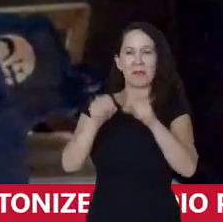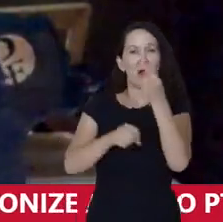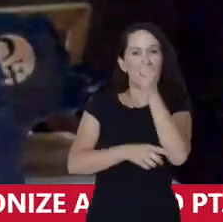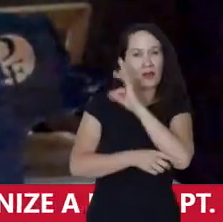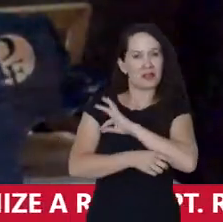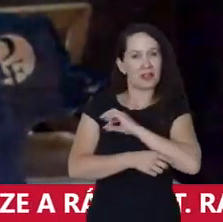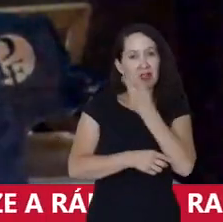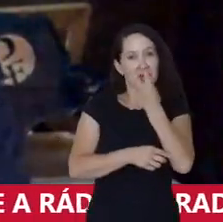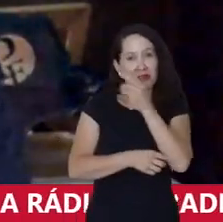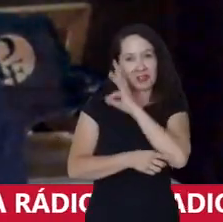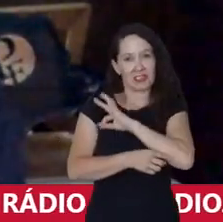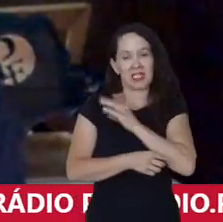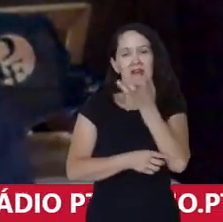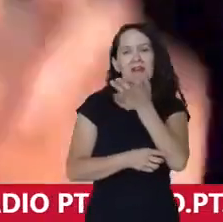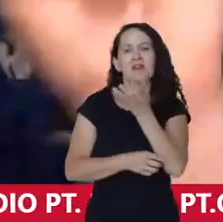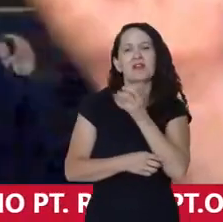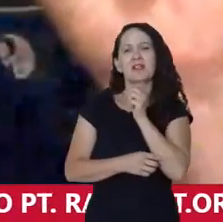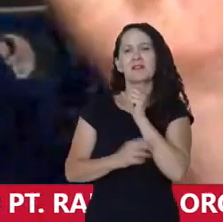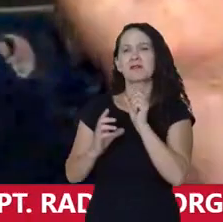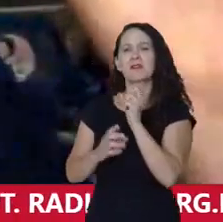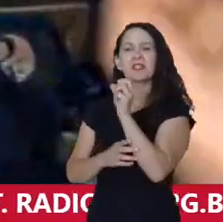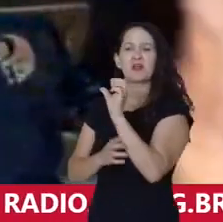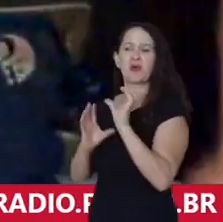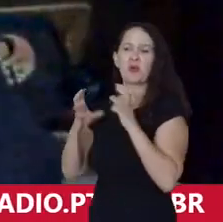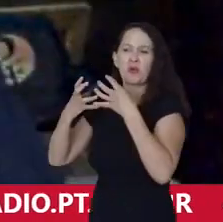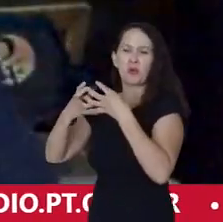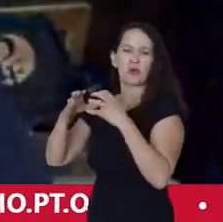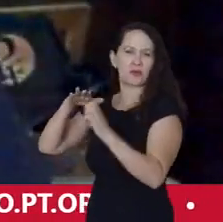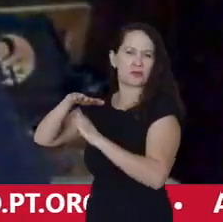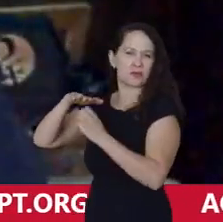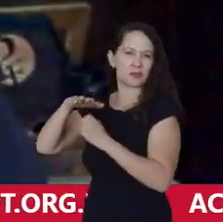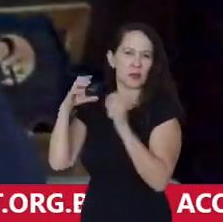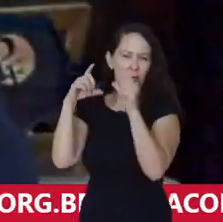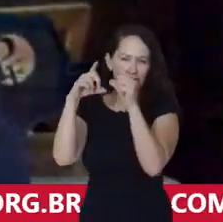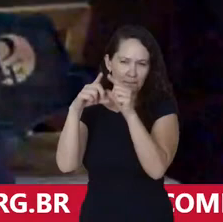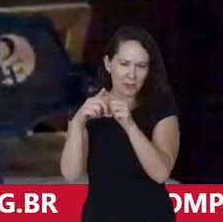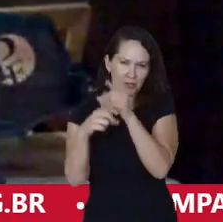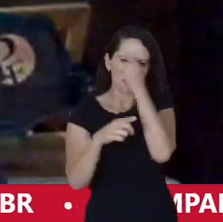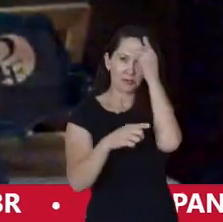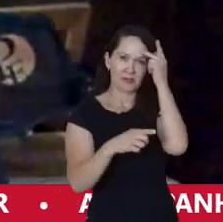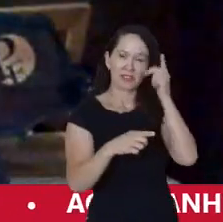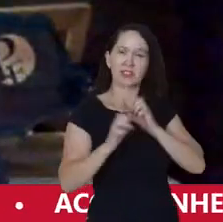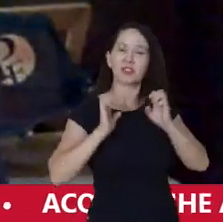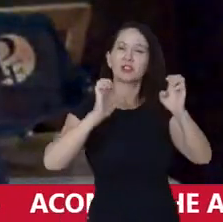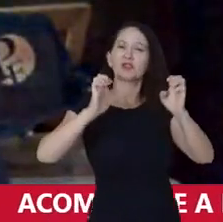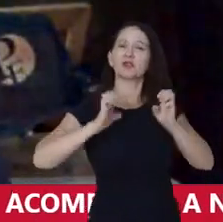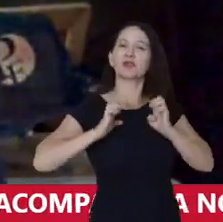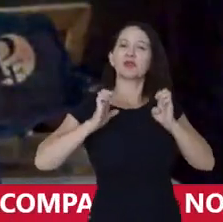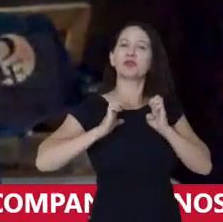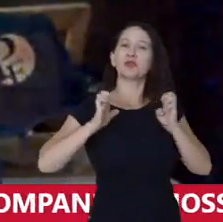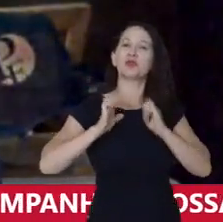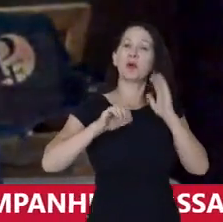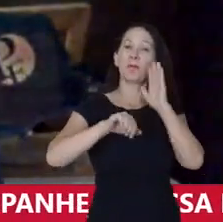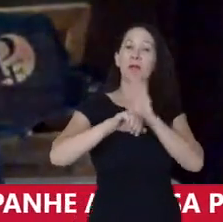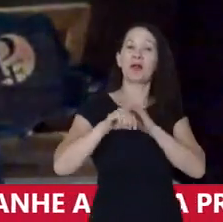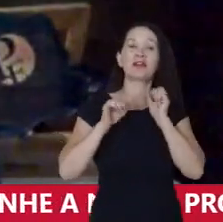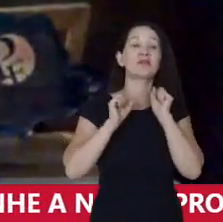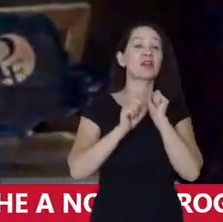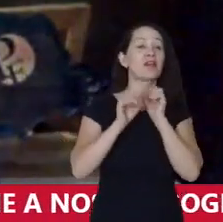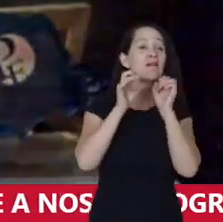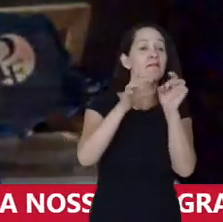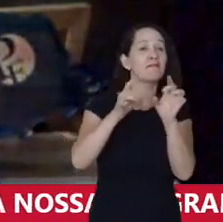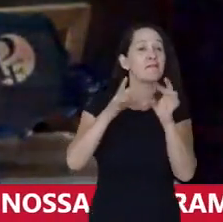querem que uma pequena meia dúzia de empresários, entre aspas, ganhe muito dinheiro vendendo